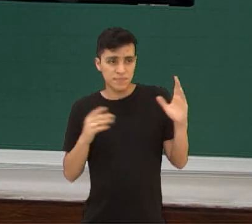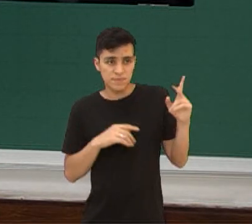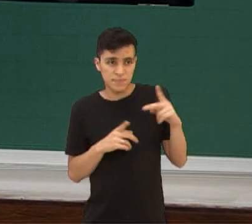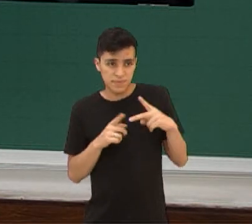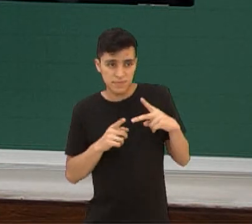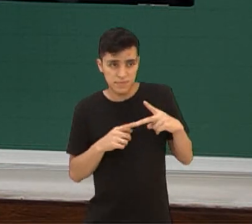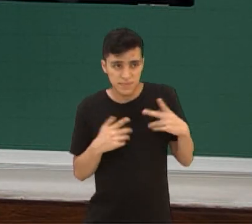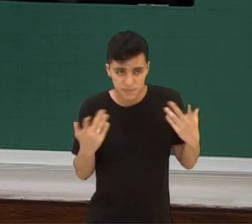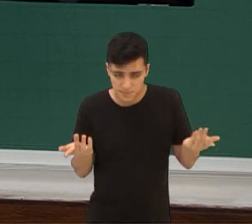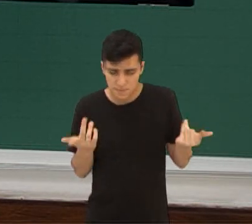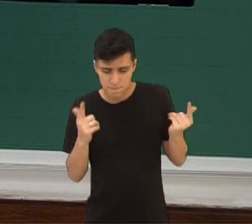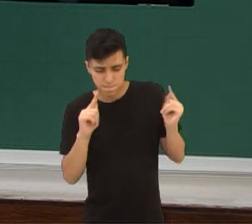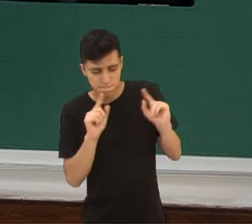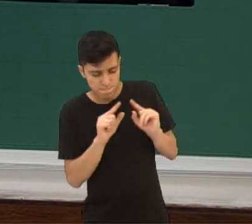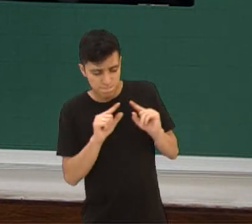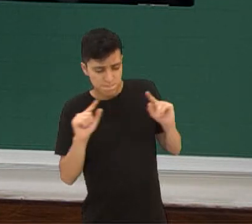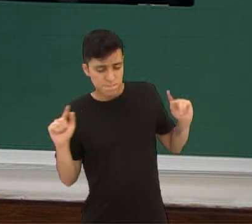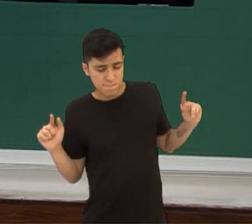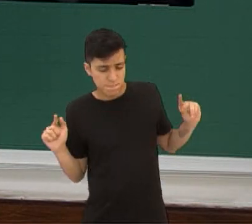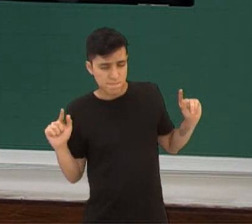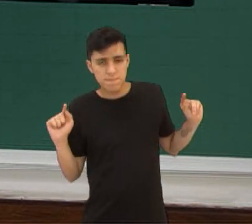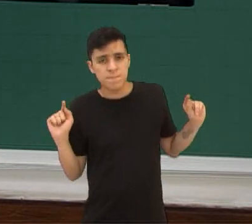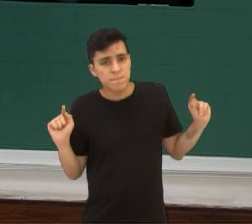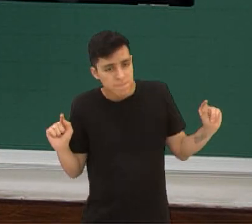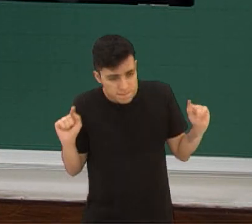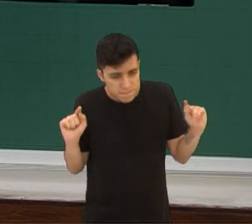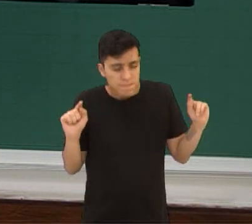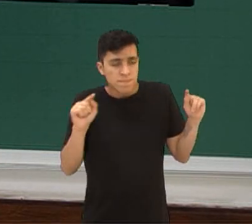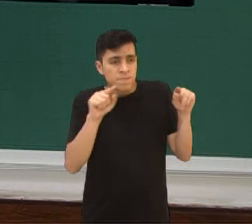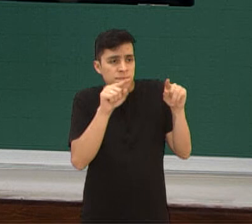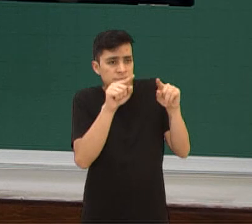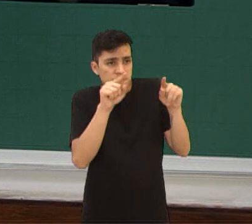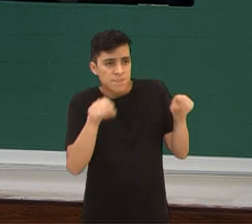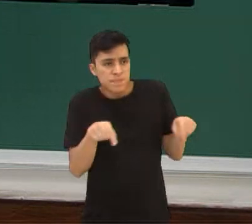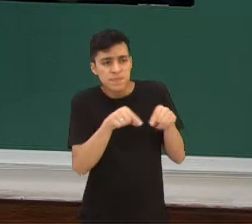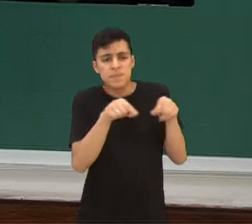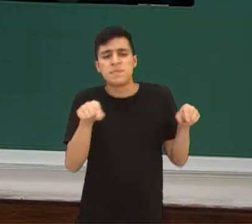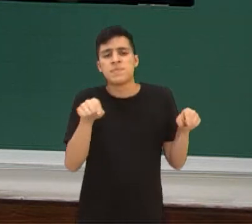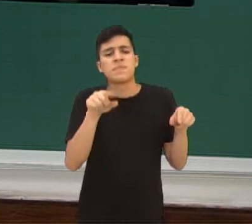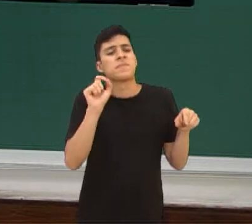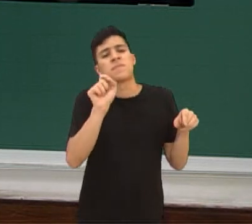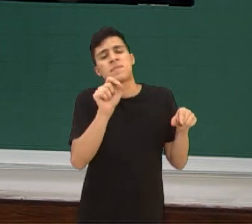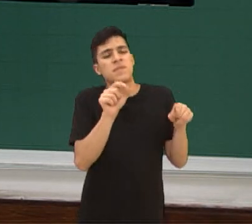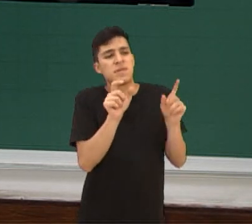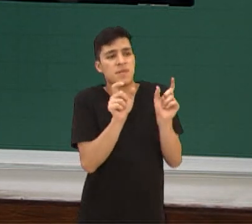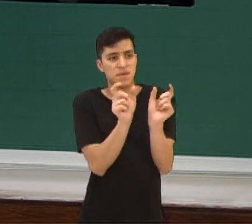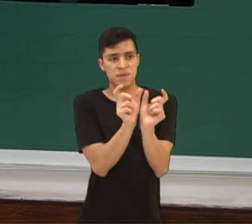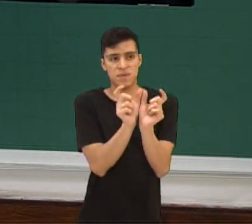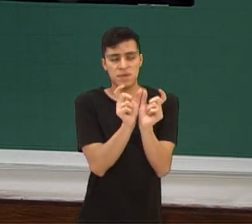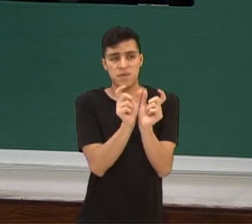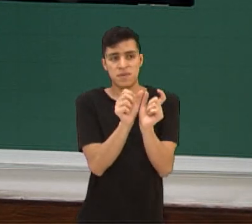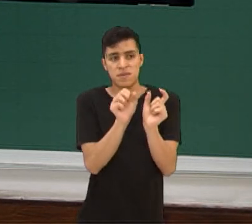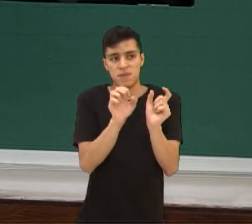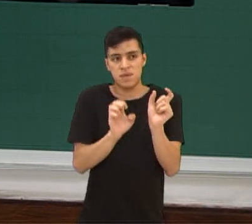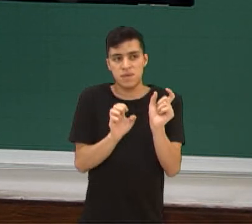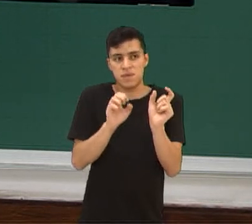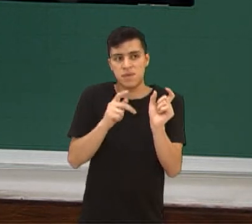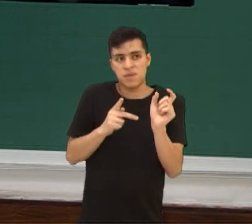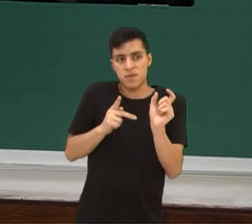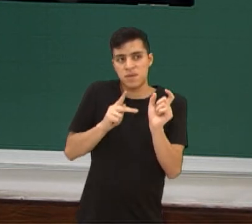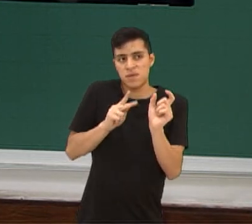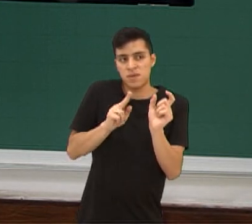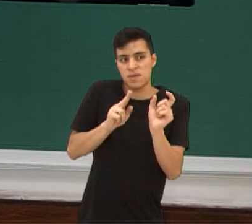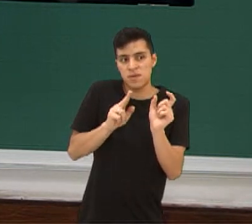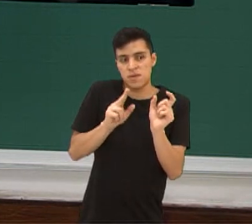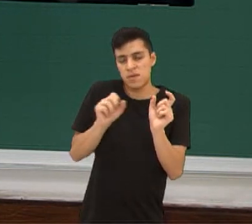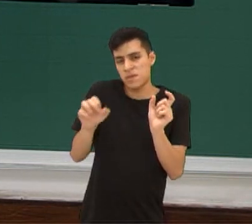se puso contentíssimo, la expressão subrayada expressa que. Então, esse se puso, vocês lembram o que significa?